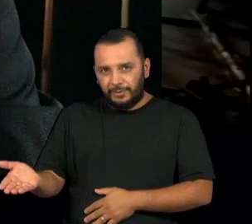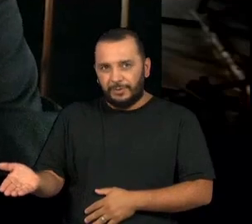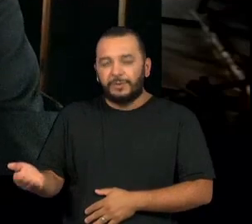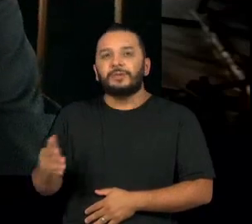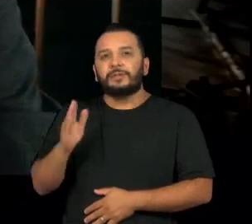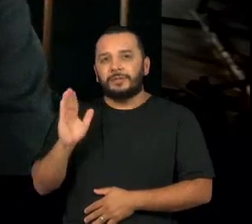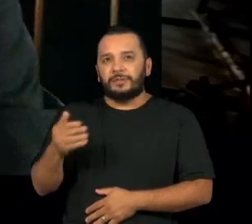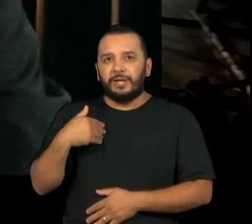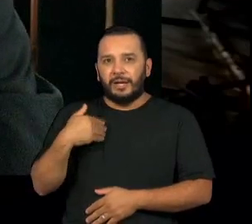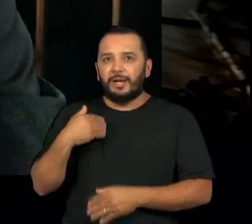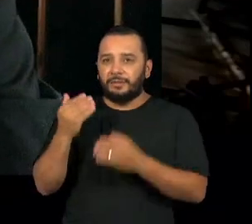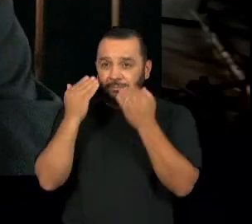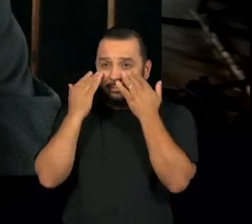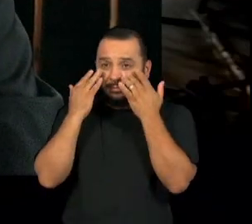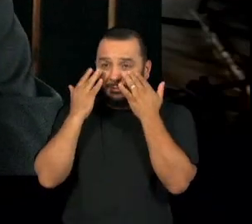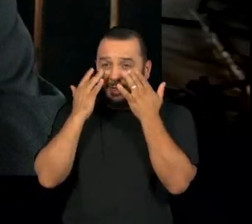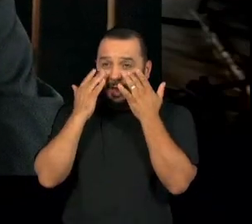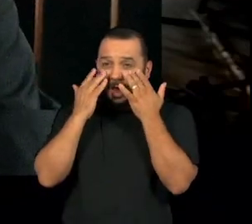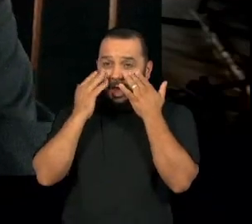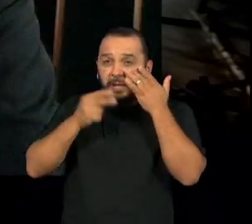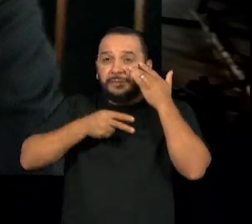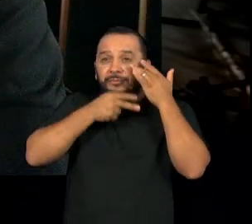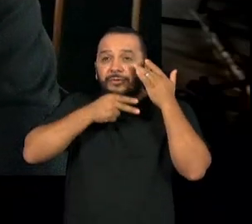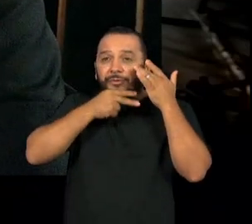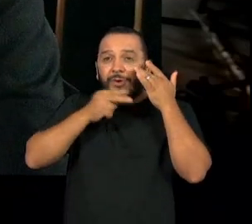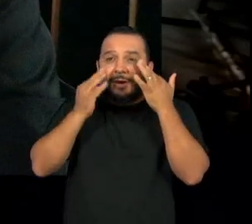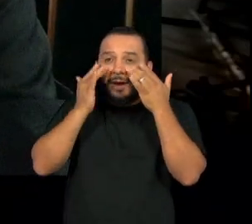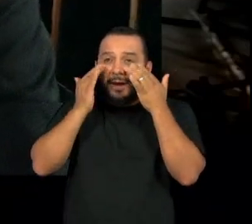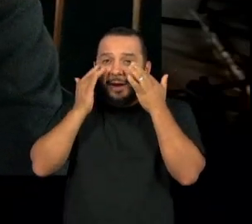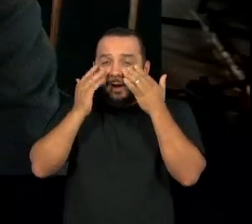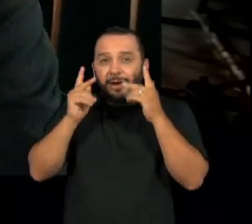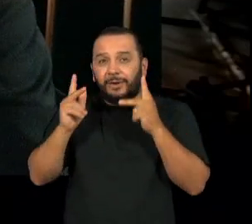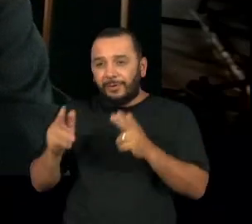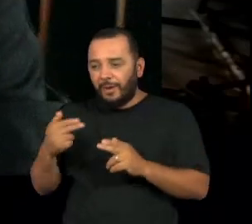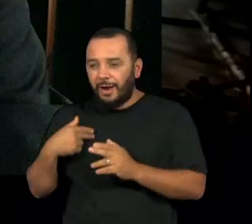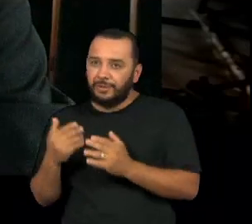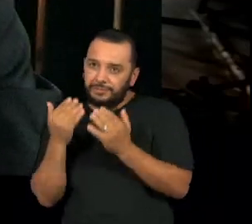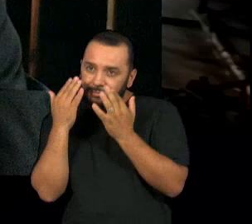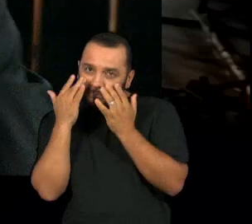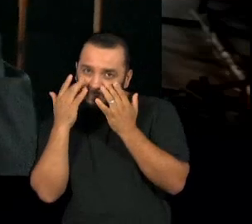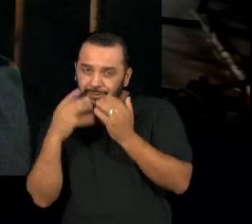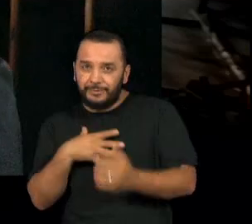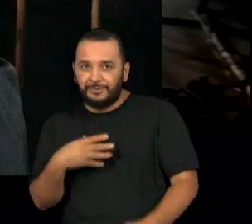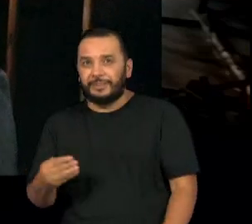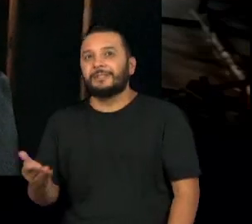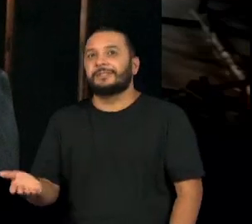do olhar do seu tataravô é o brilho do olhar do seu